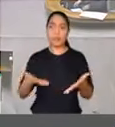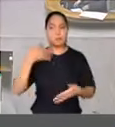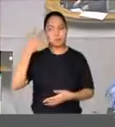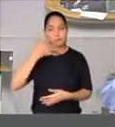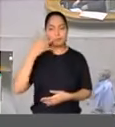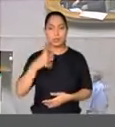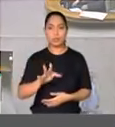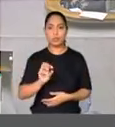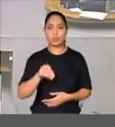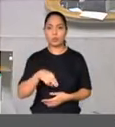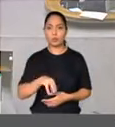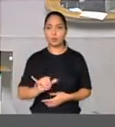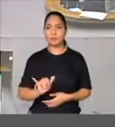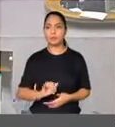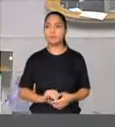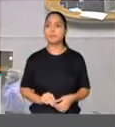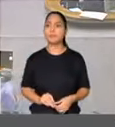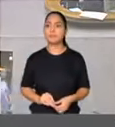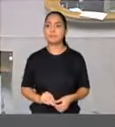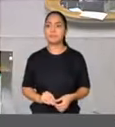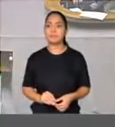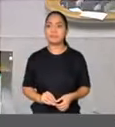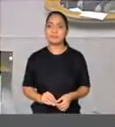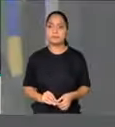para o senhor Tony Reis.